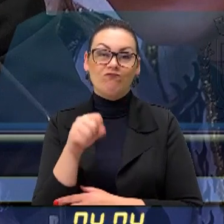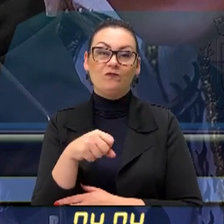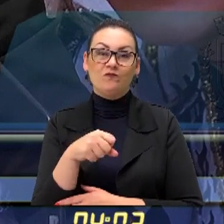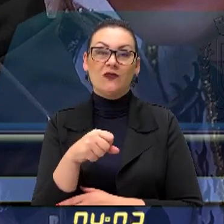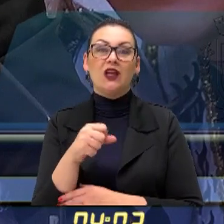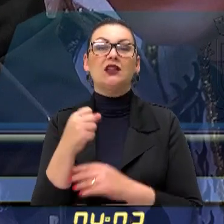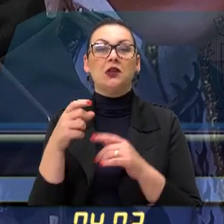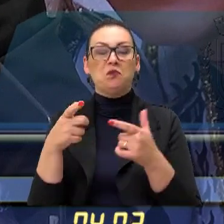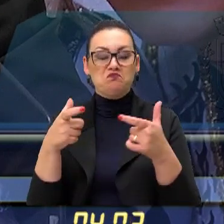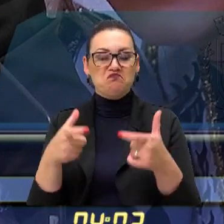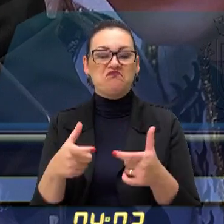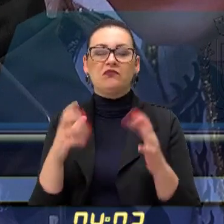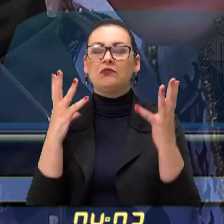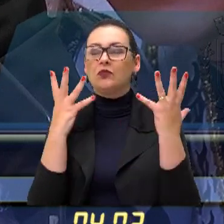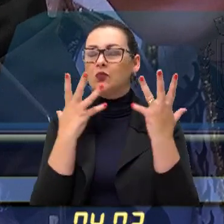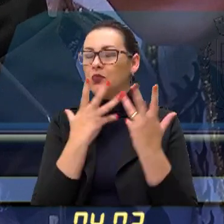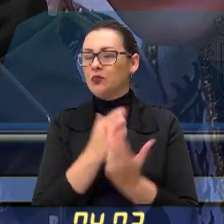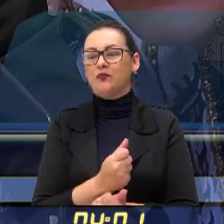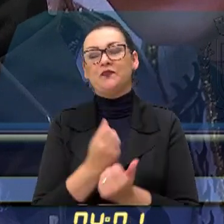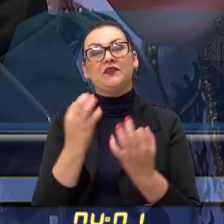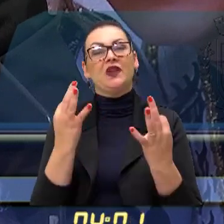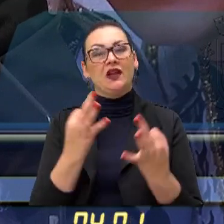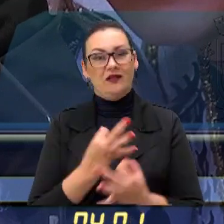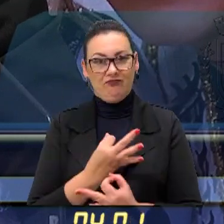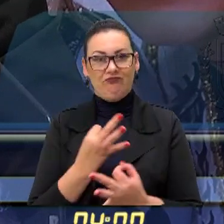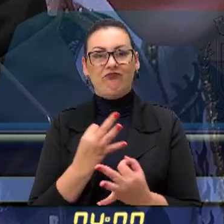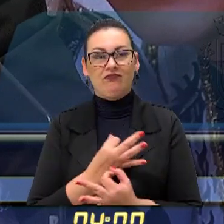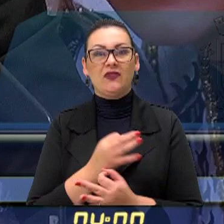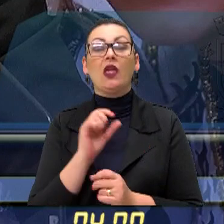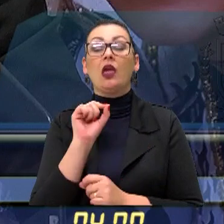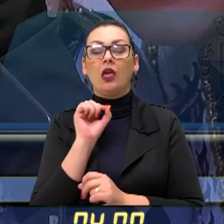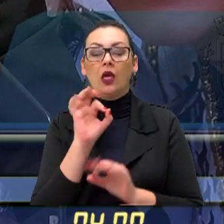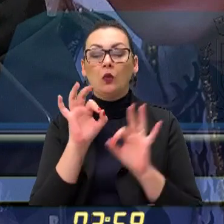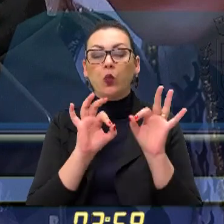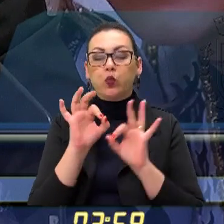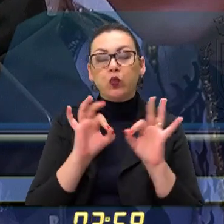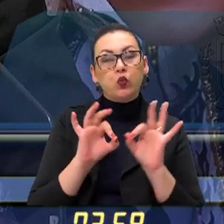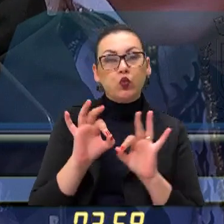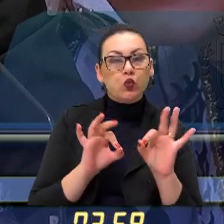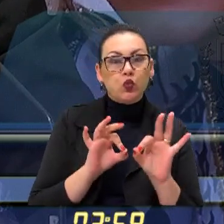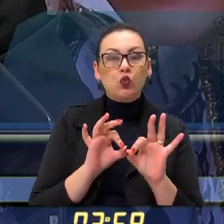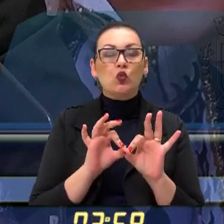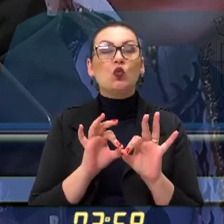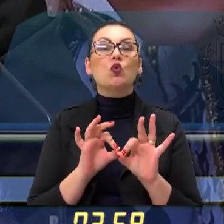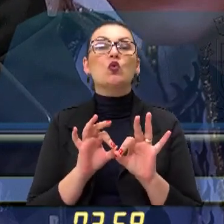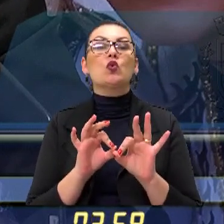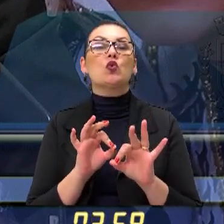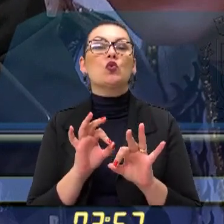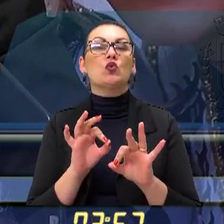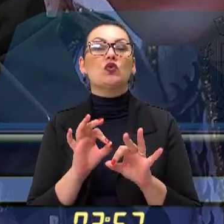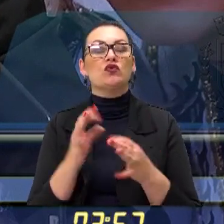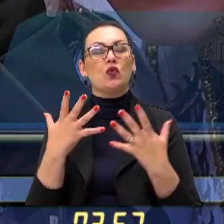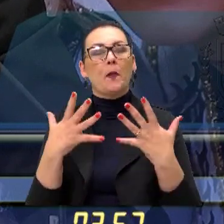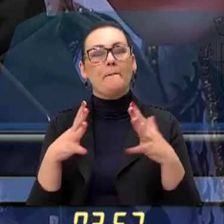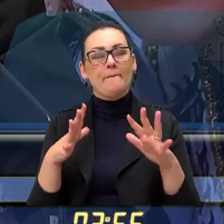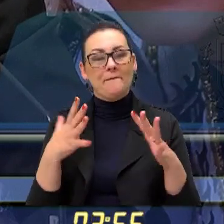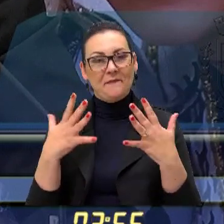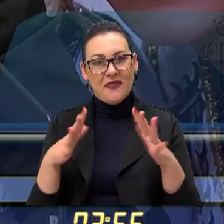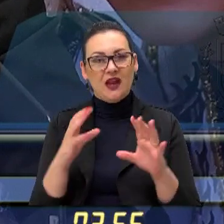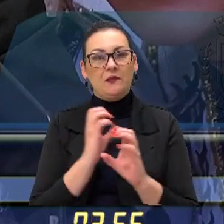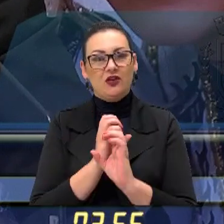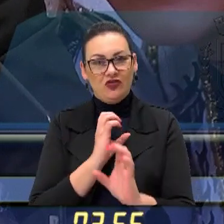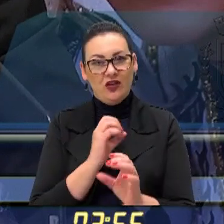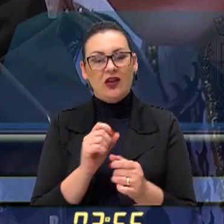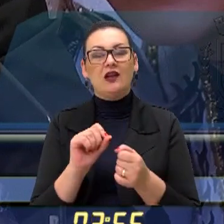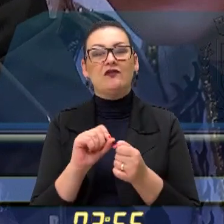e ficou uma praça muito bonita. Com certeza, eu acho que quem projetou aquela praça ali, parabéns,